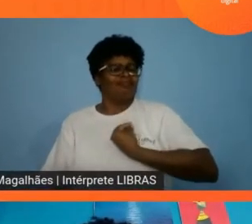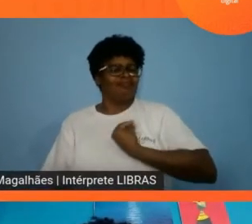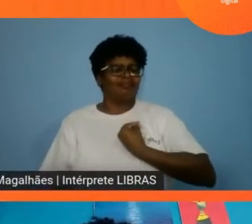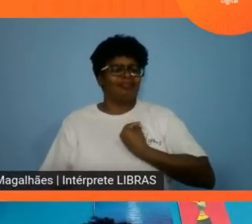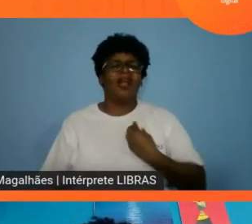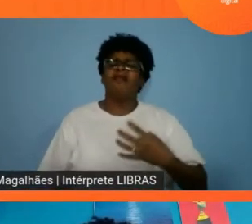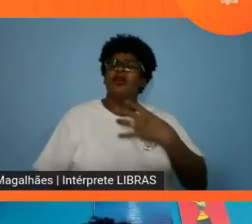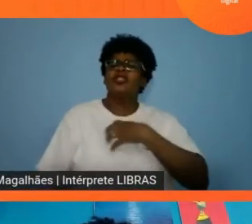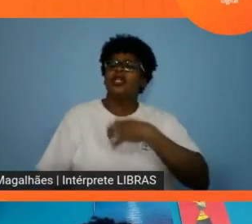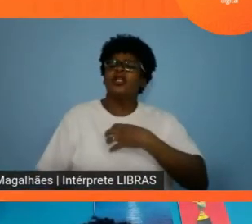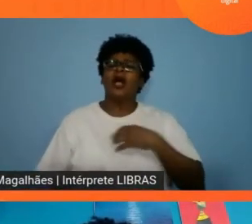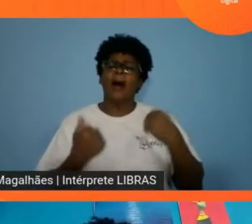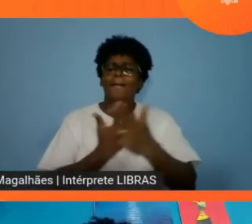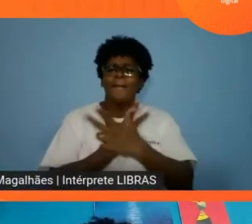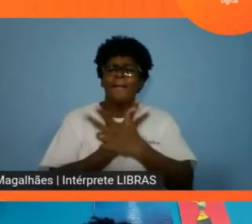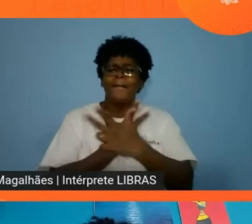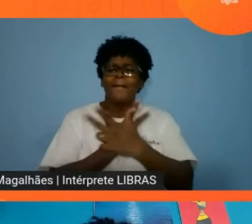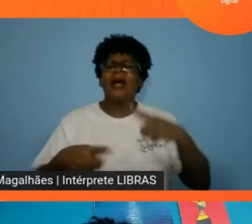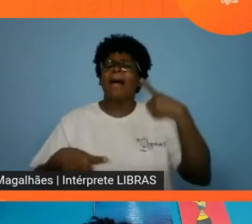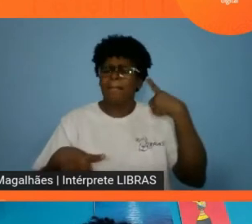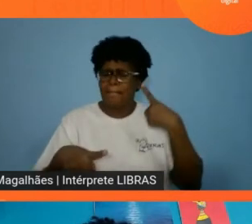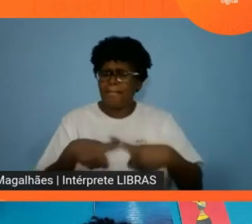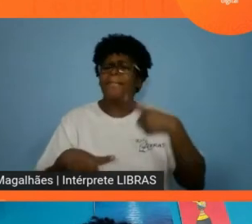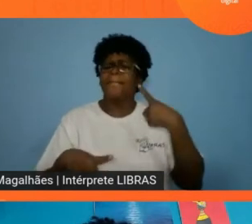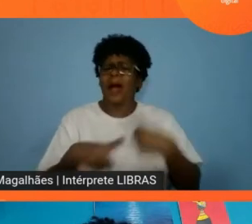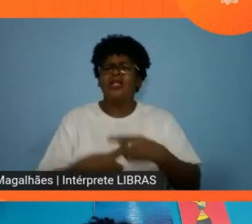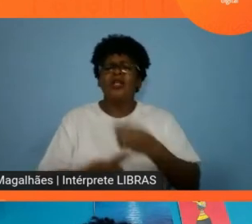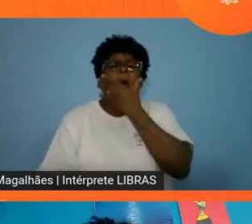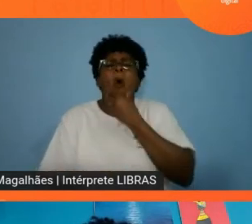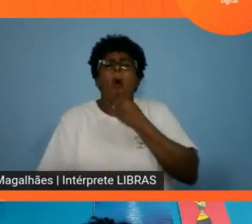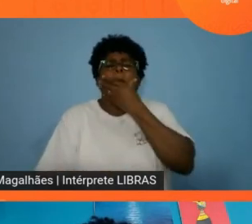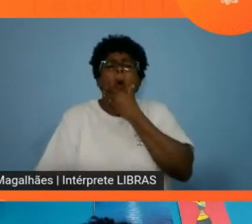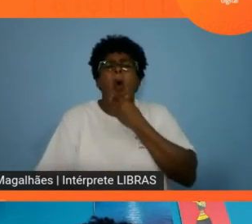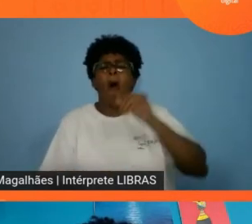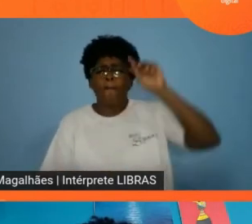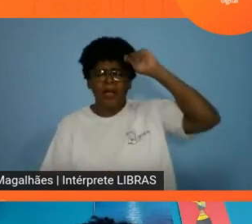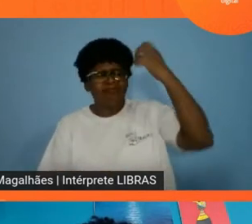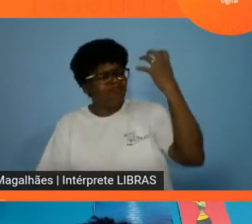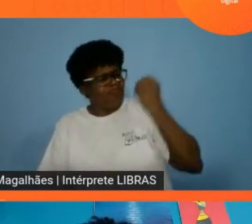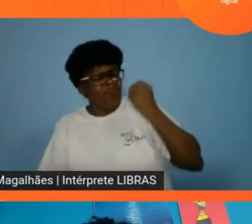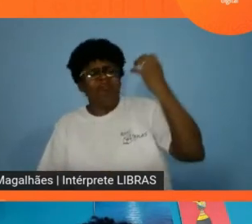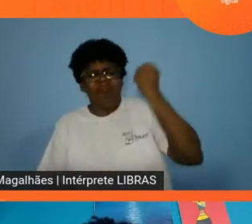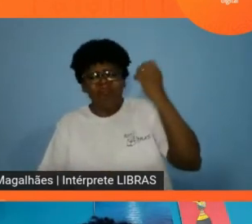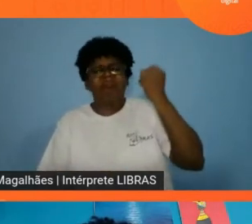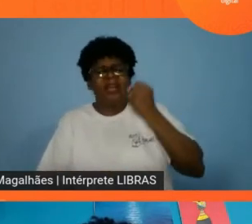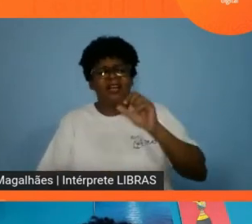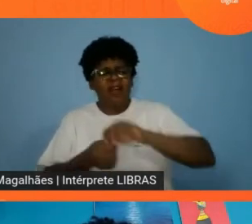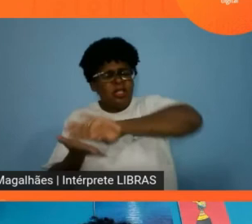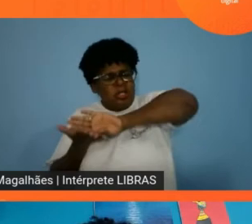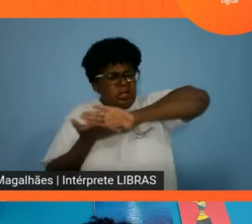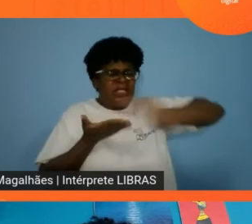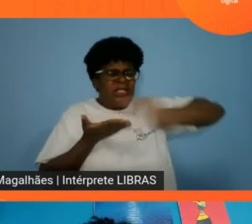uma das coisas mais atacadas pelo homem branco, né? Pelo colonizador, uma das primeiras coisas a serem tiradas do